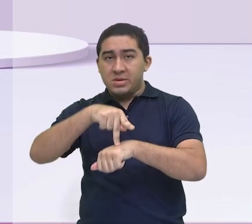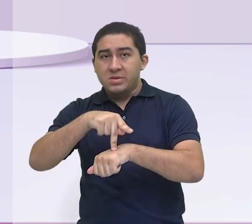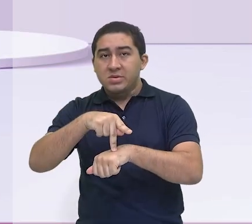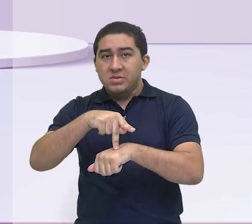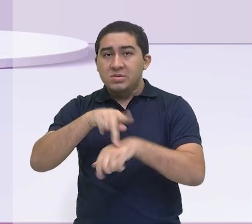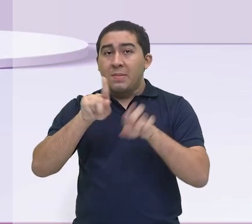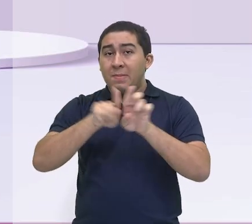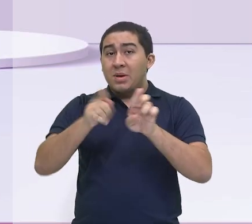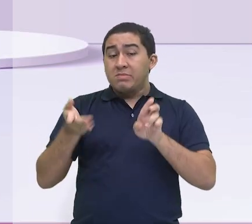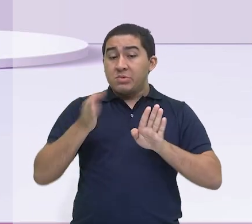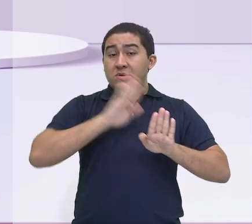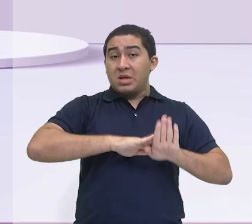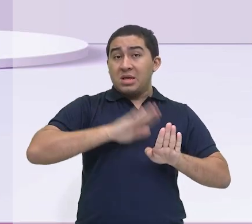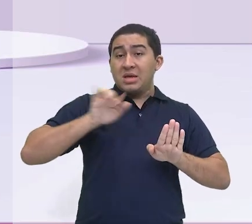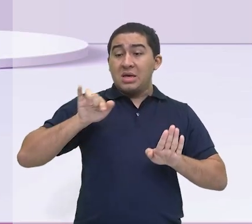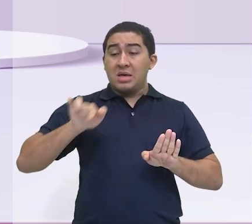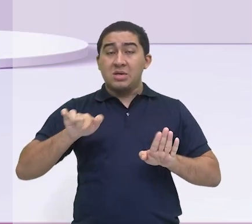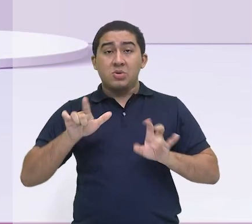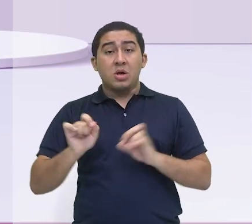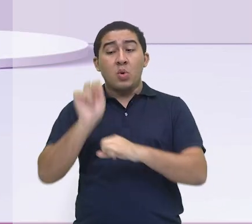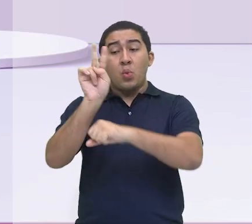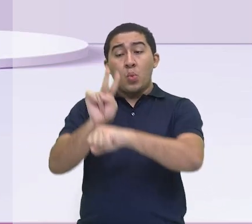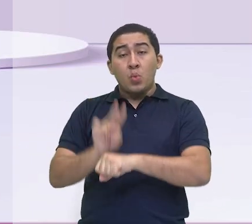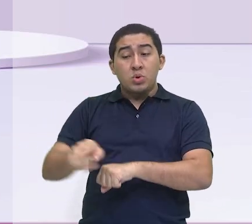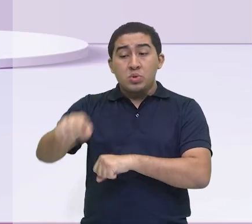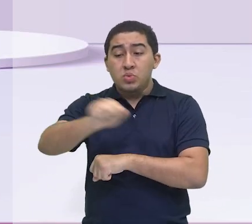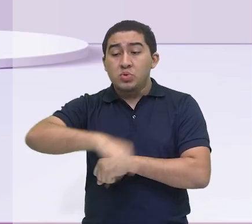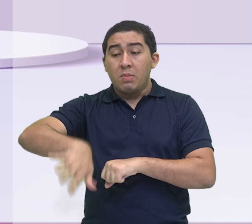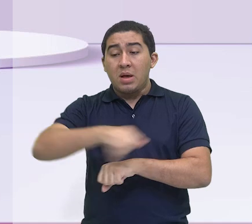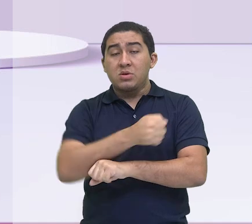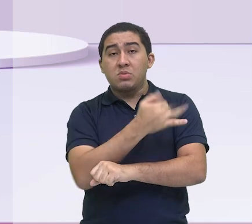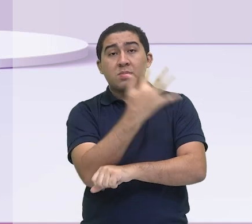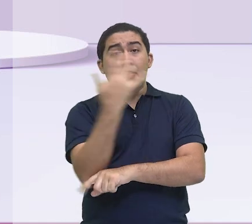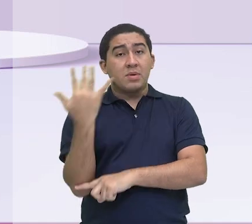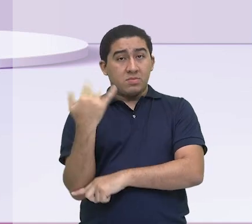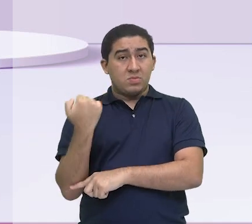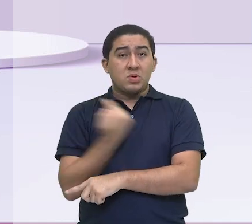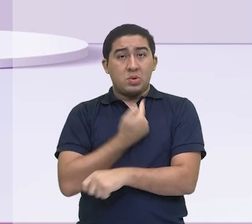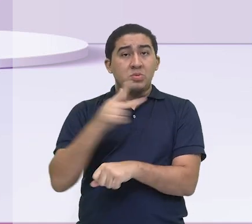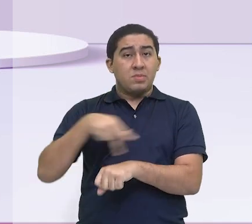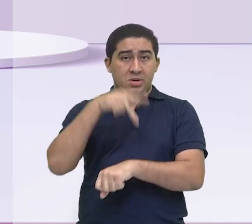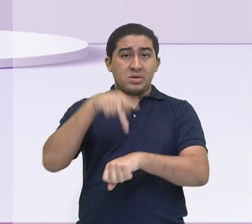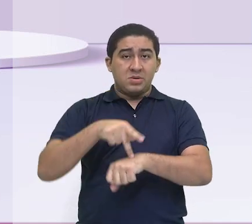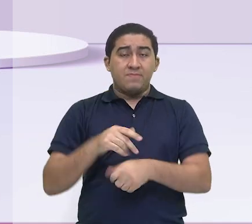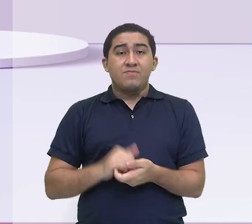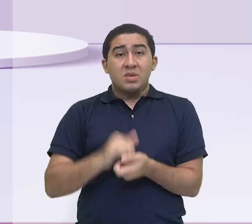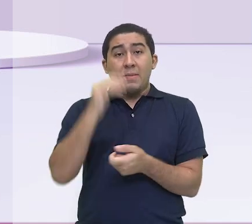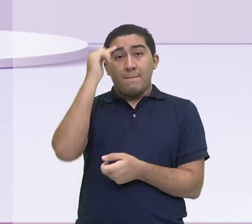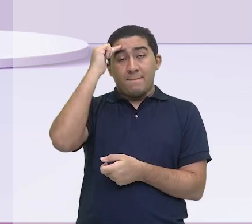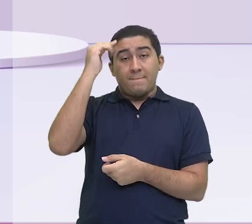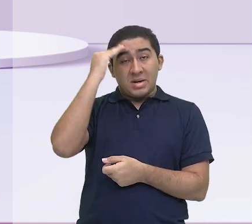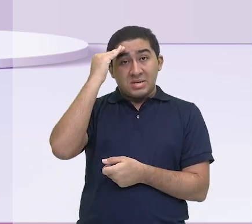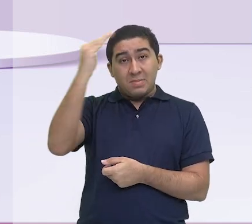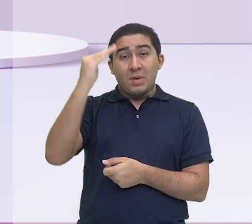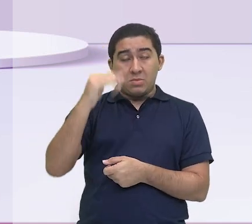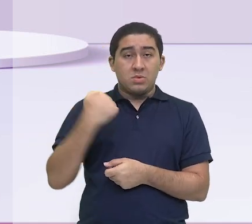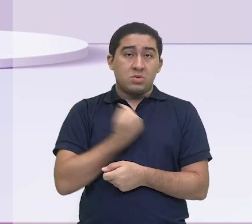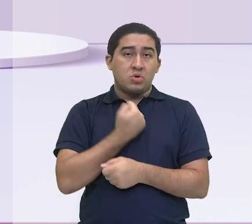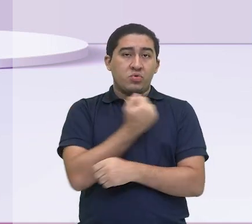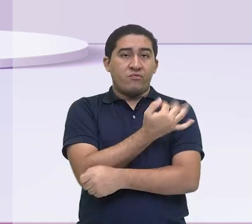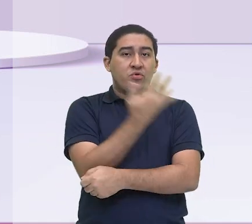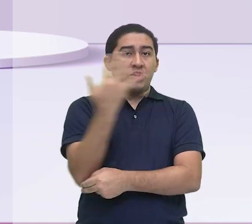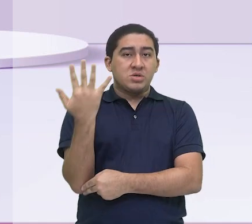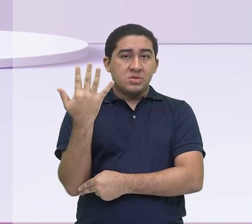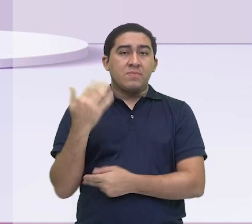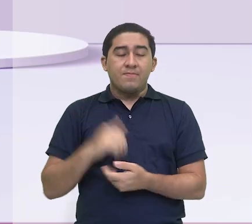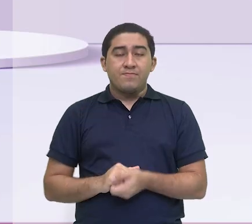na verdade, eles são os grandes cuidadores, né, do nosso país, principalmente das nossas florestas.